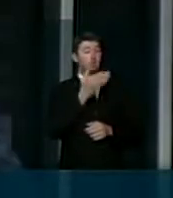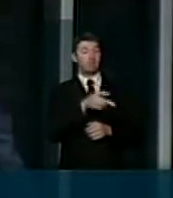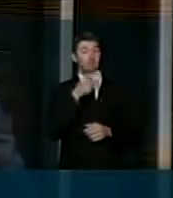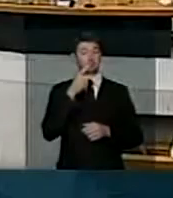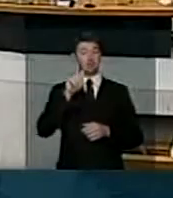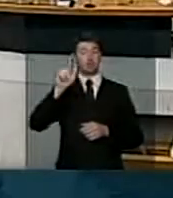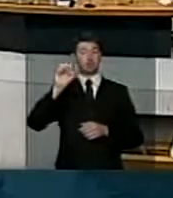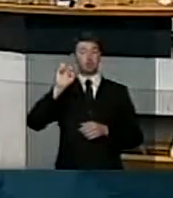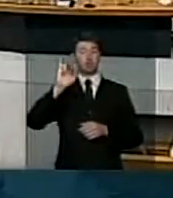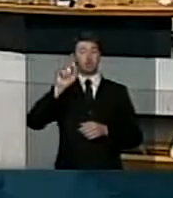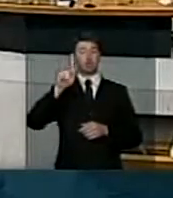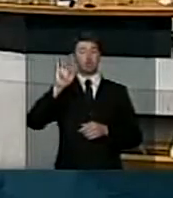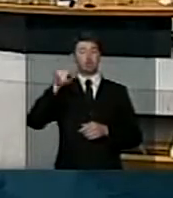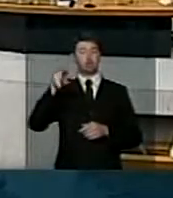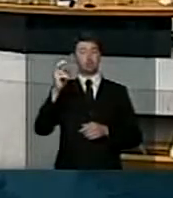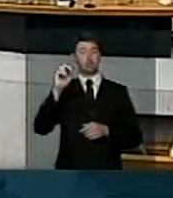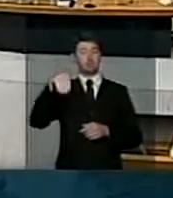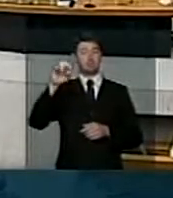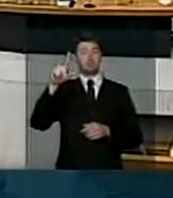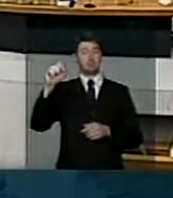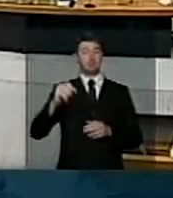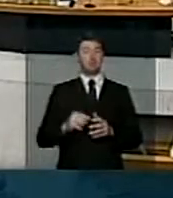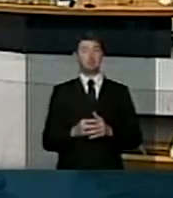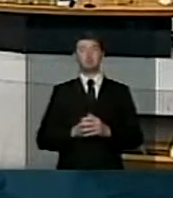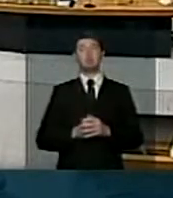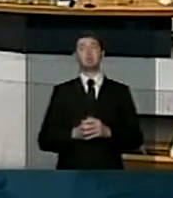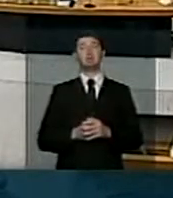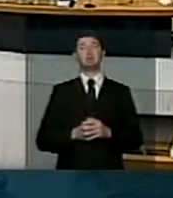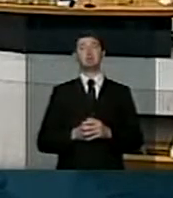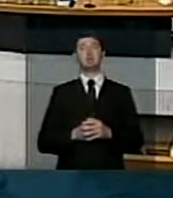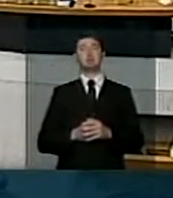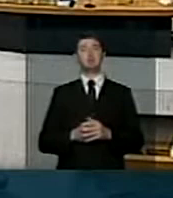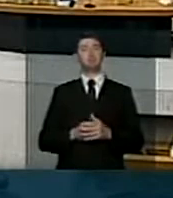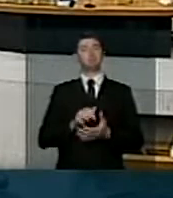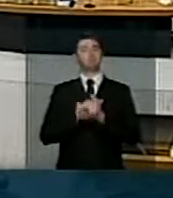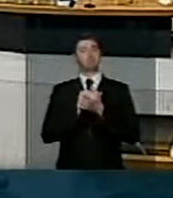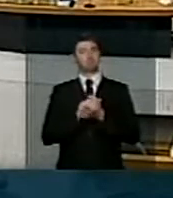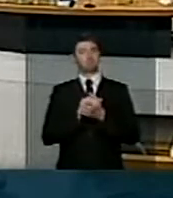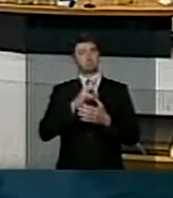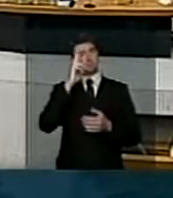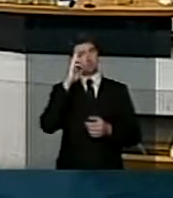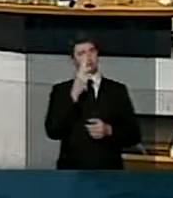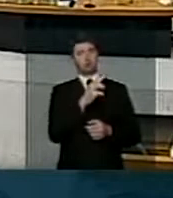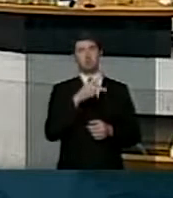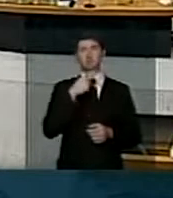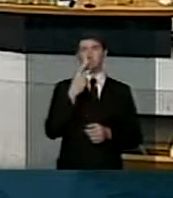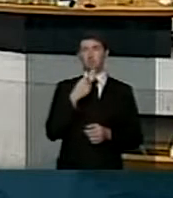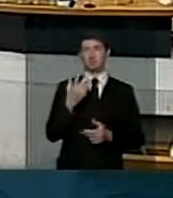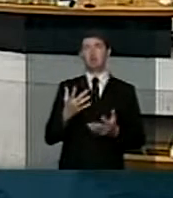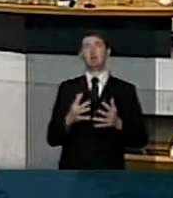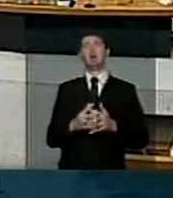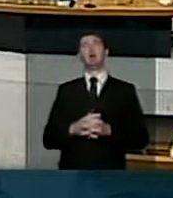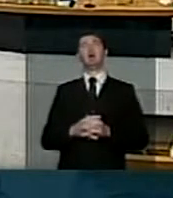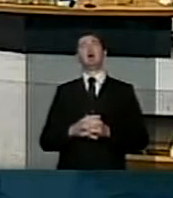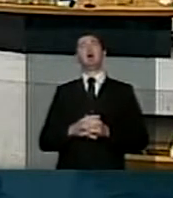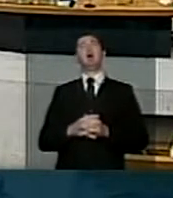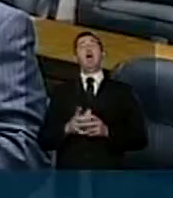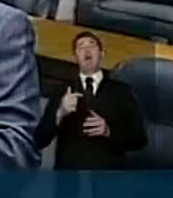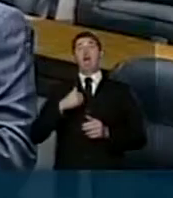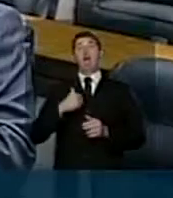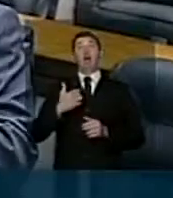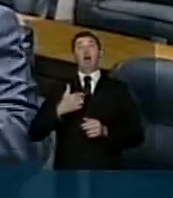tema. Deputado Mauro Mariani, quero cumprimentar Vossa Excelência pelo pronunciamento. Eu que tive